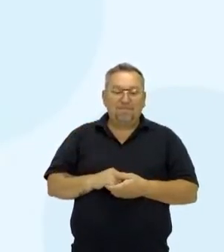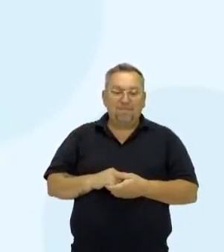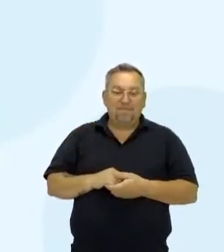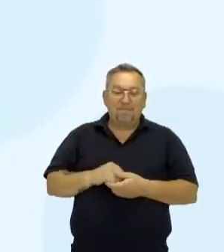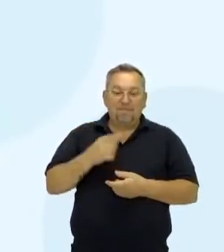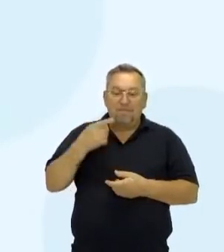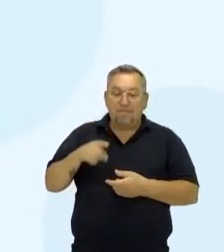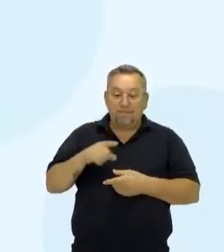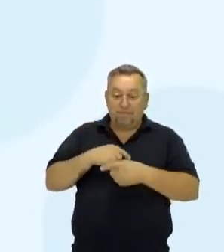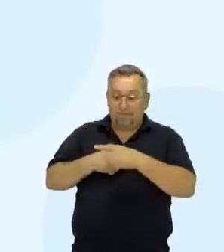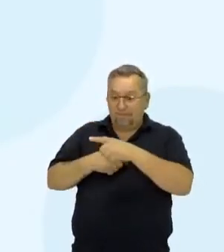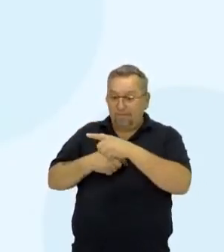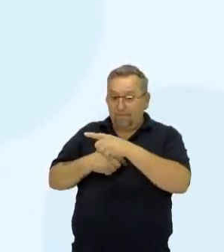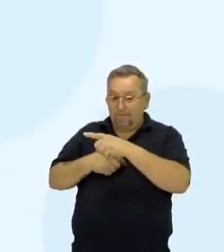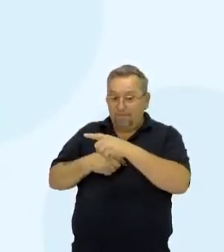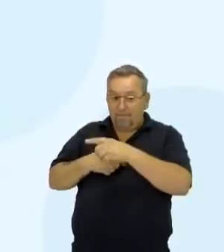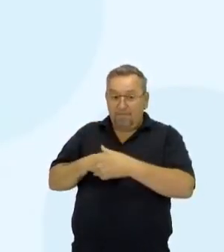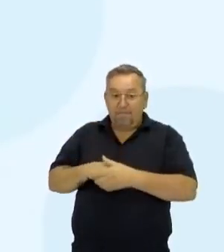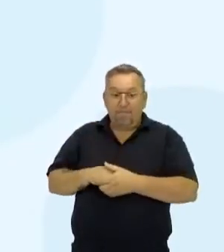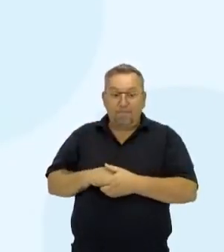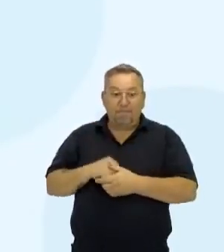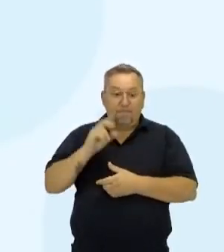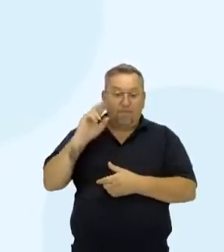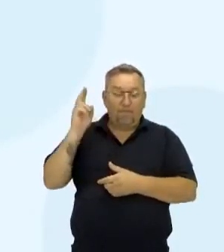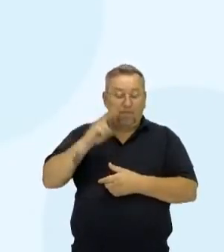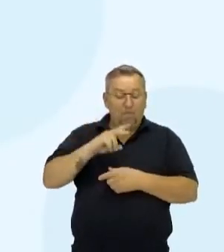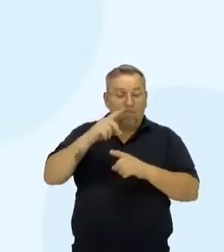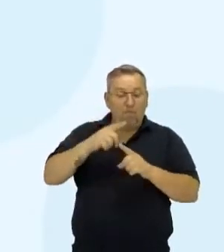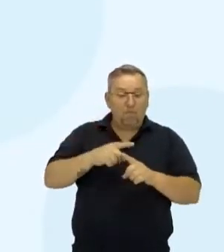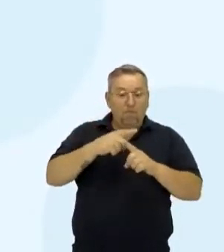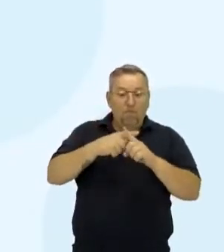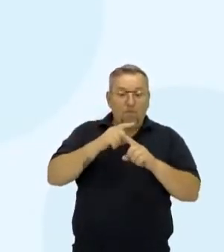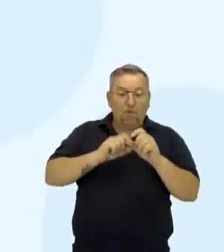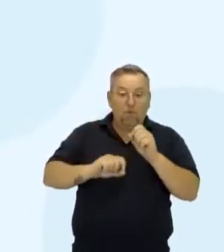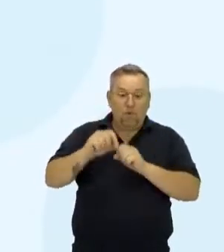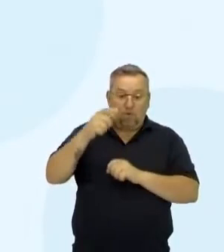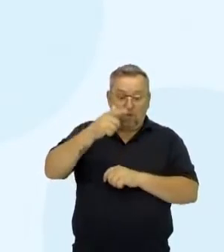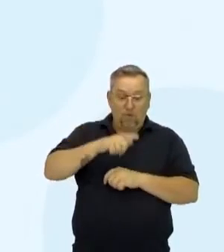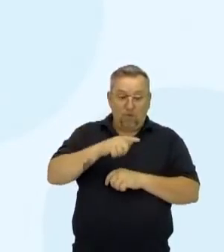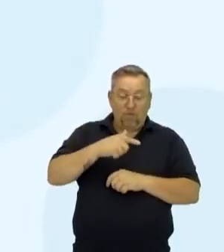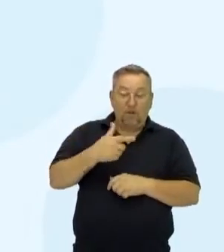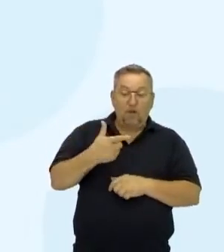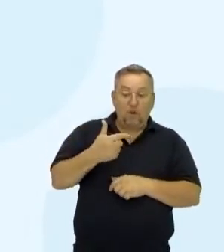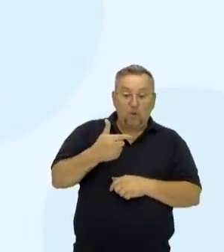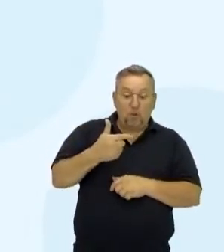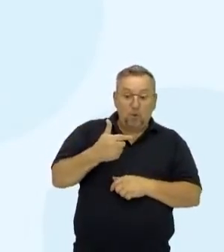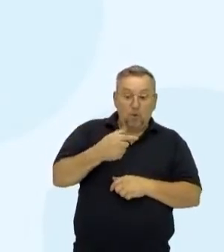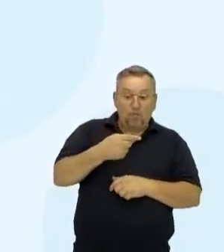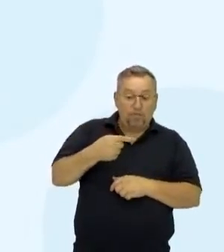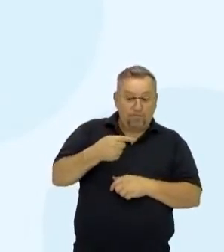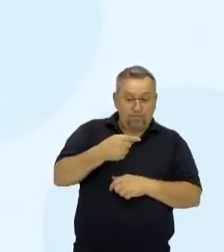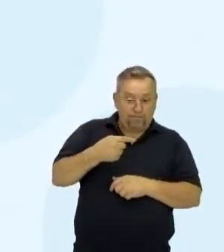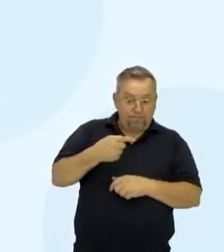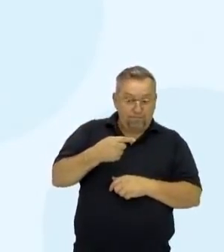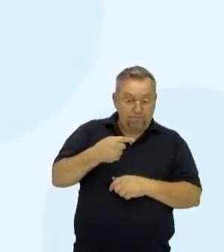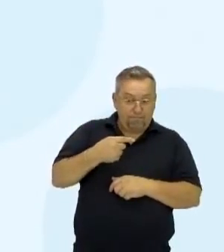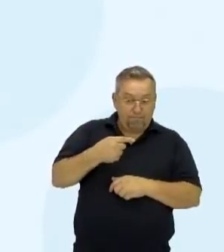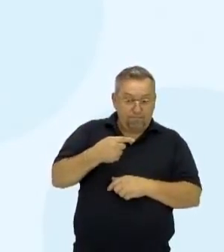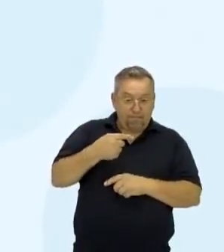na multiplicação da segunda linha? Na multiplicação da segunda linha eu tenho de novo 12 negativo